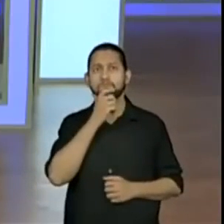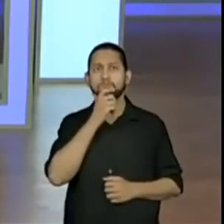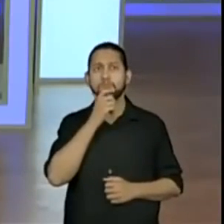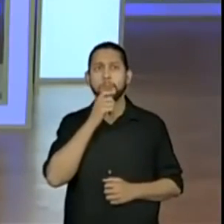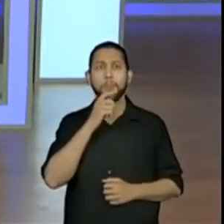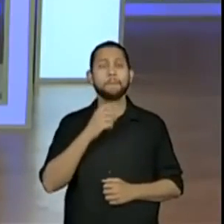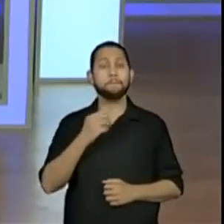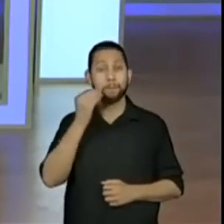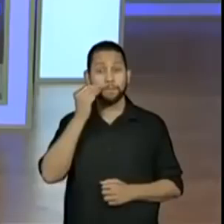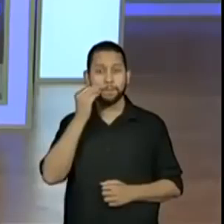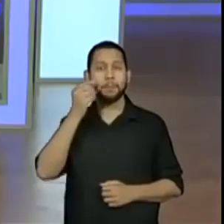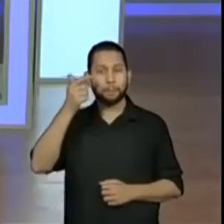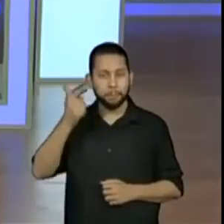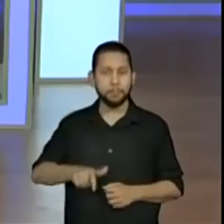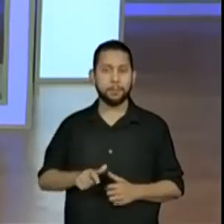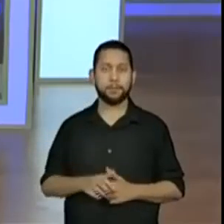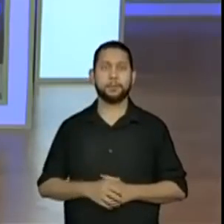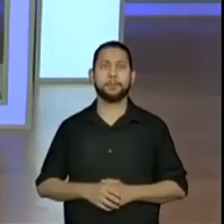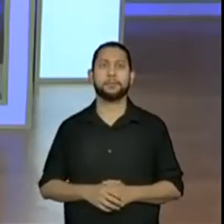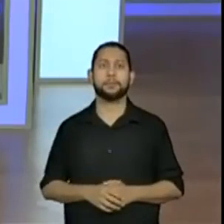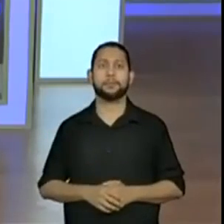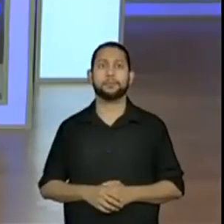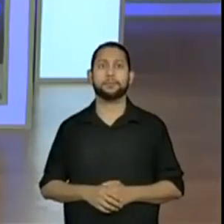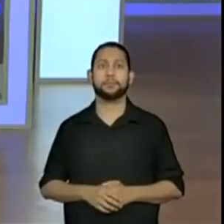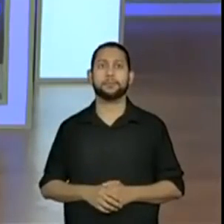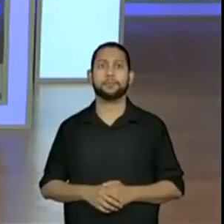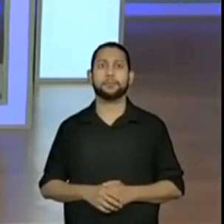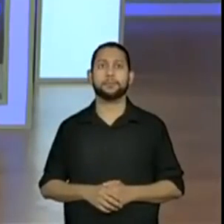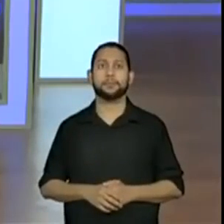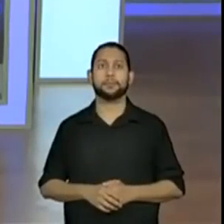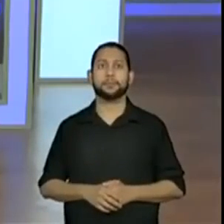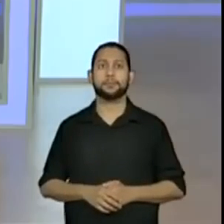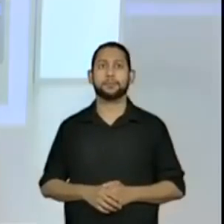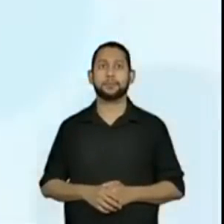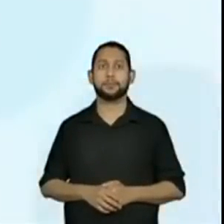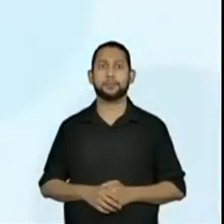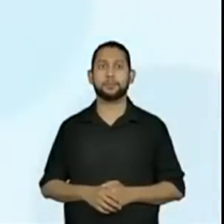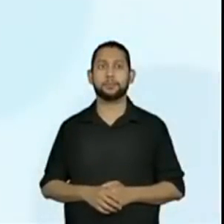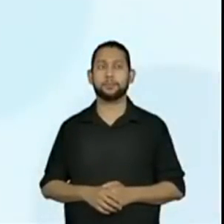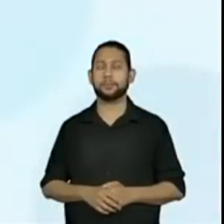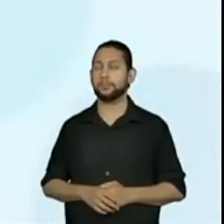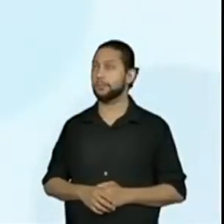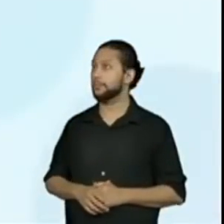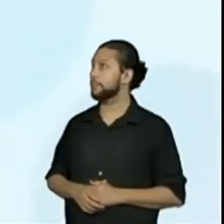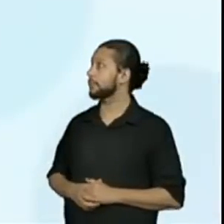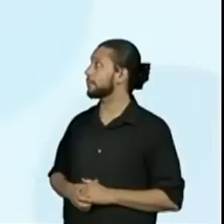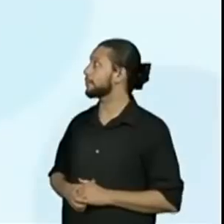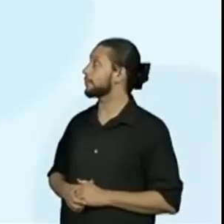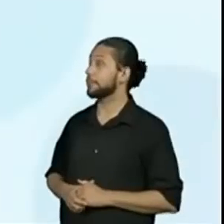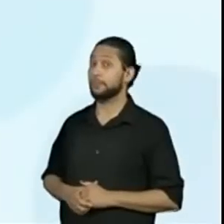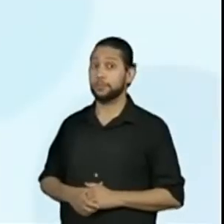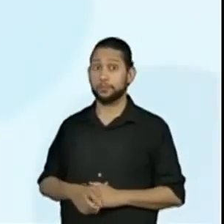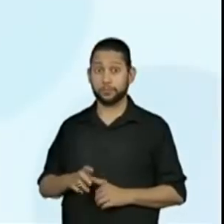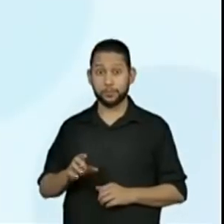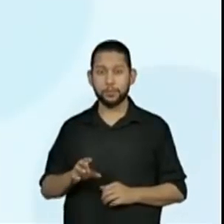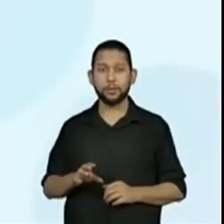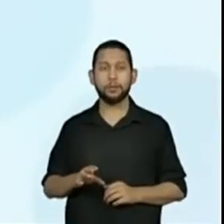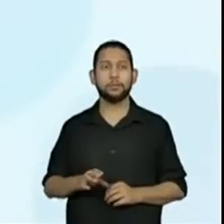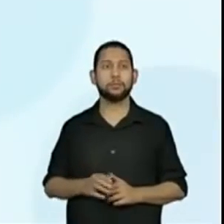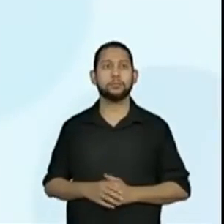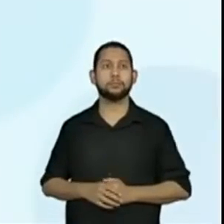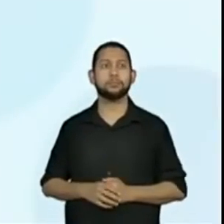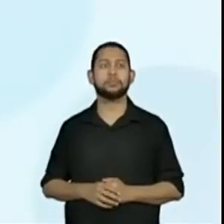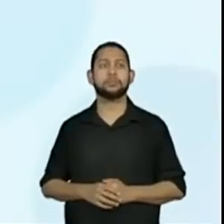mas dessa vez vamos usar aqui outras dimensões Vou colocar aqui bem